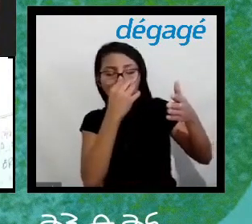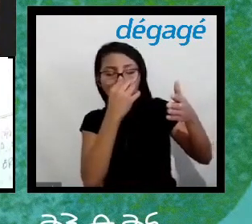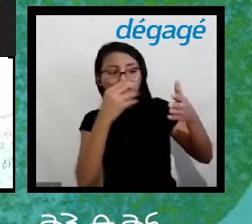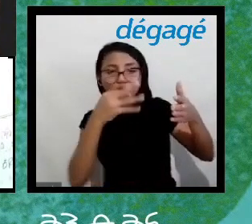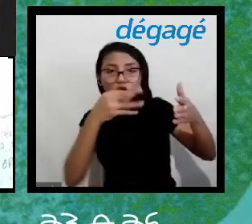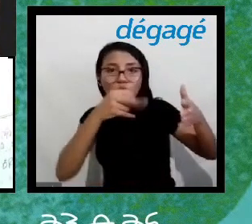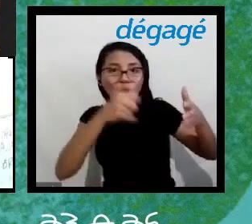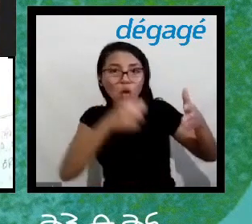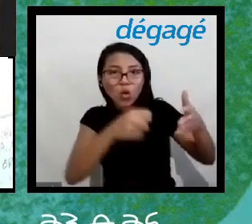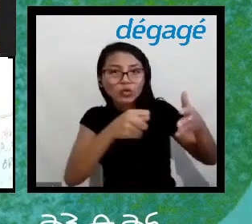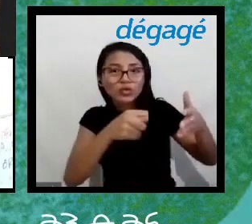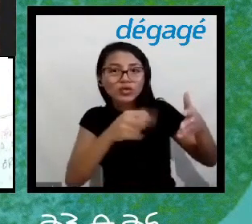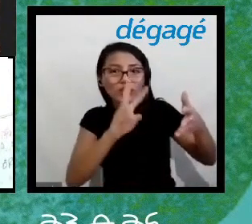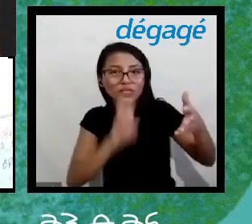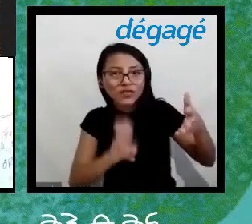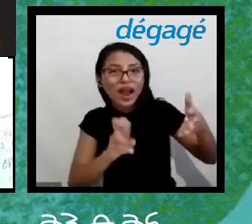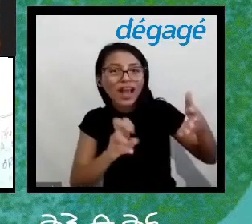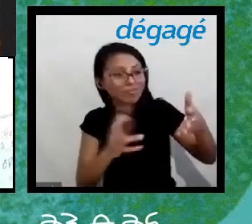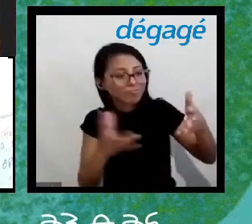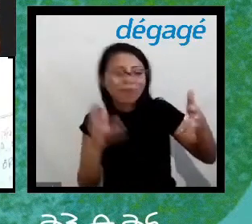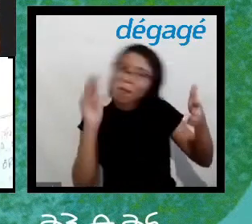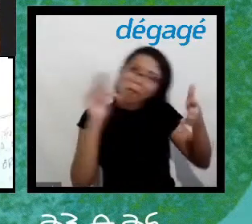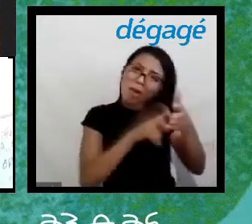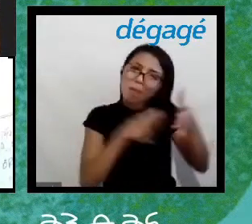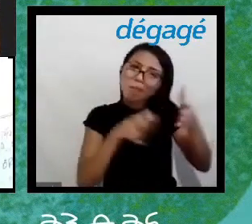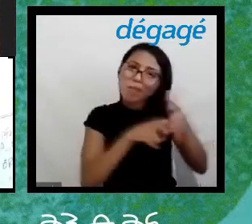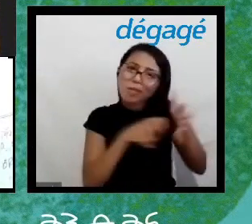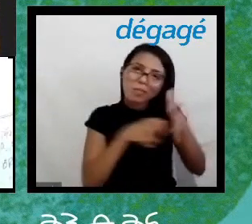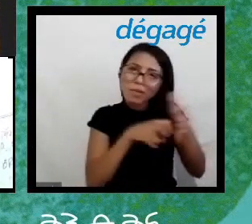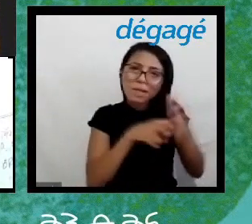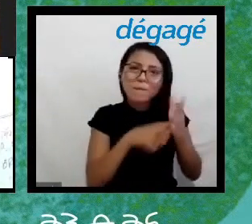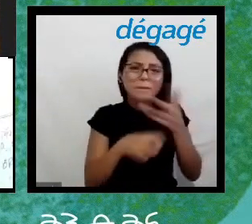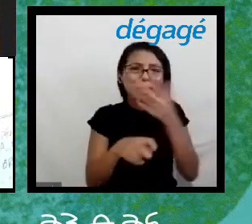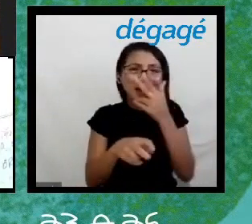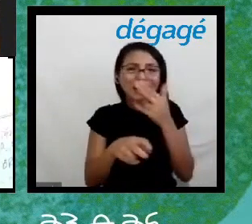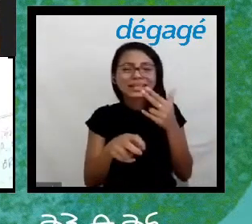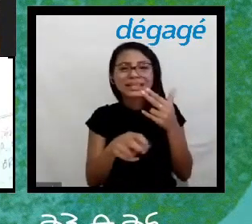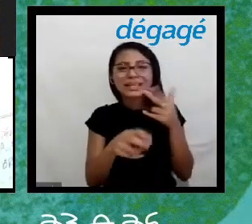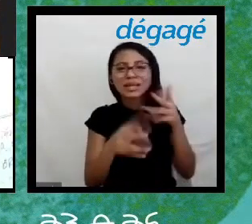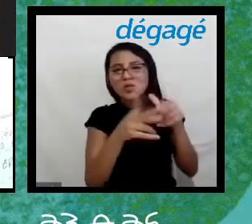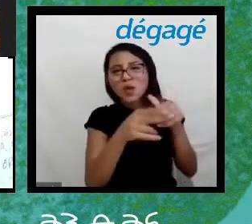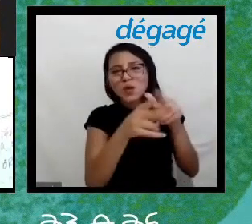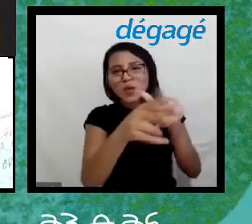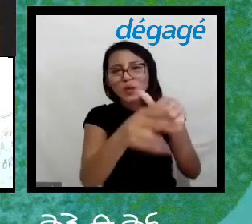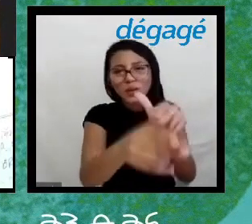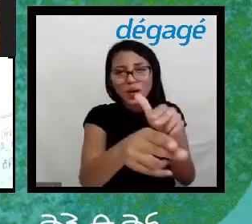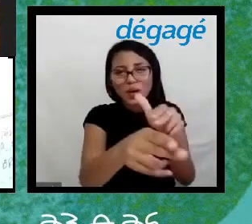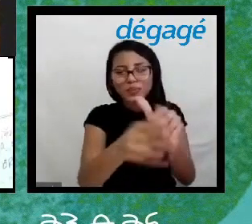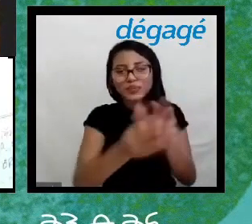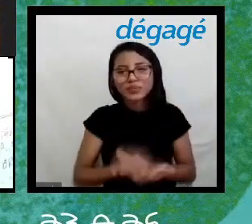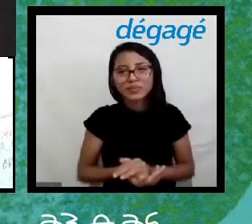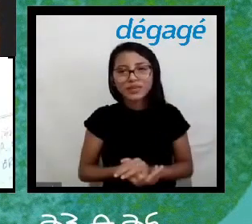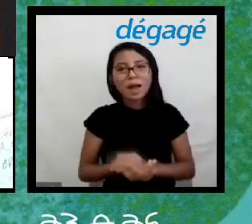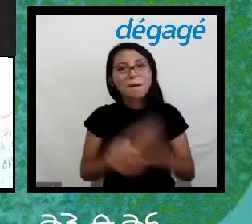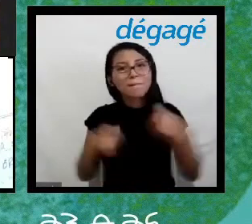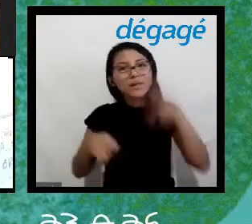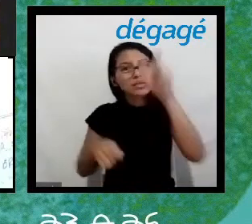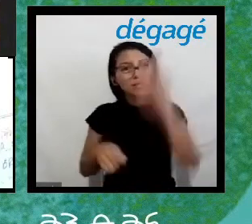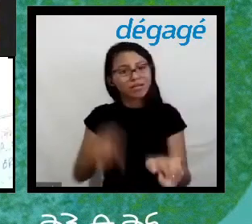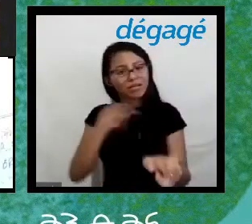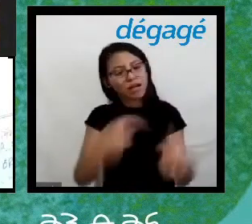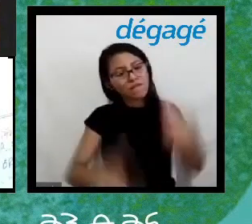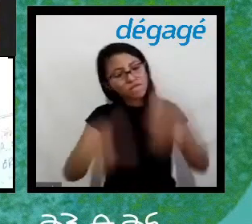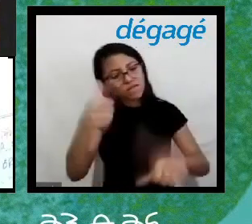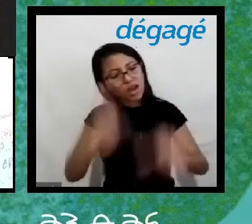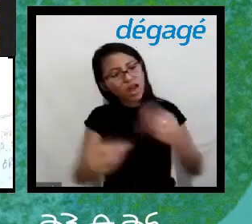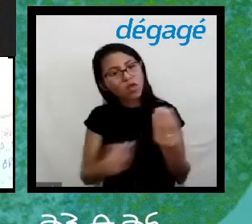dá para a gente definir o que é o autismo, o que é o autista... É olhar para aquele sujeito e ver como que é. Vamos lá, vamos bater esse papo. Estamos aqui juntos,